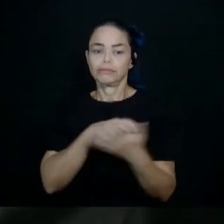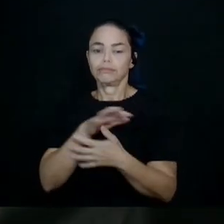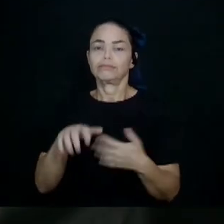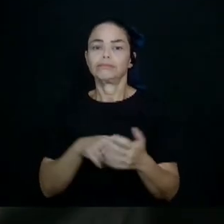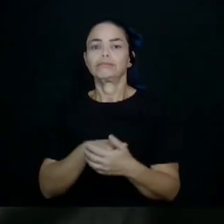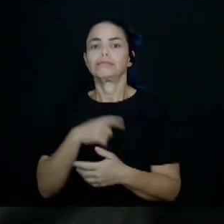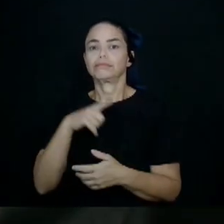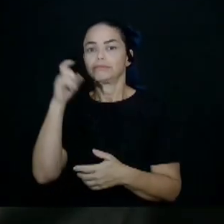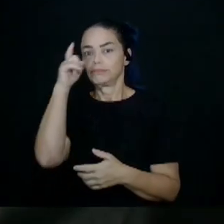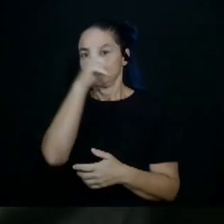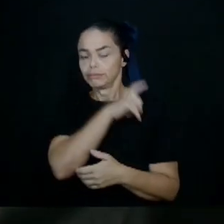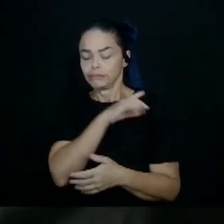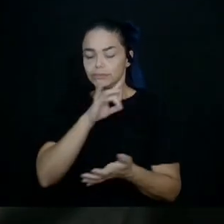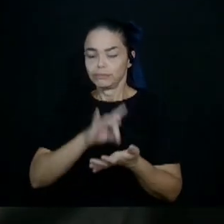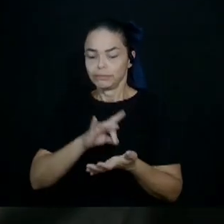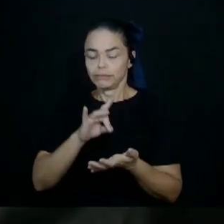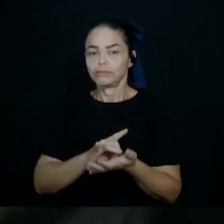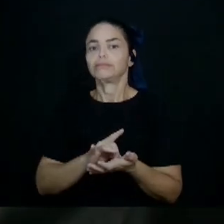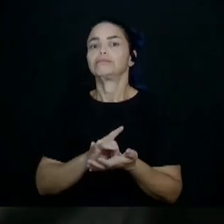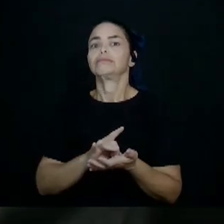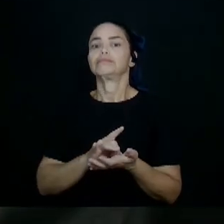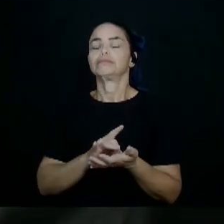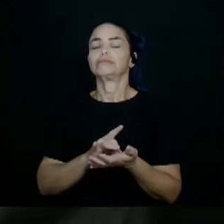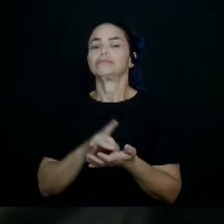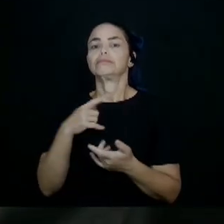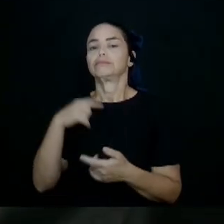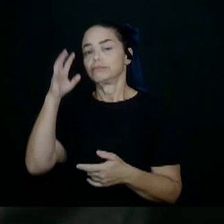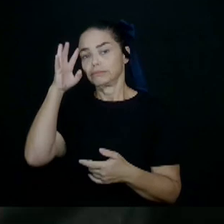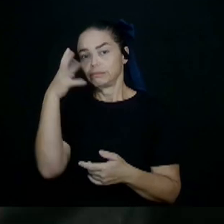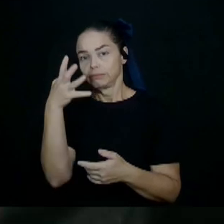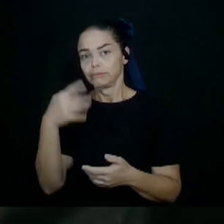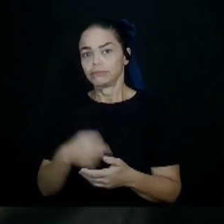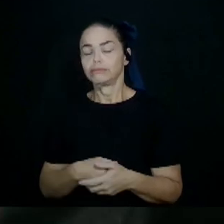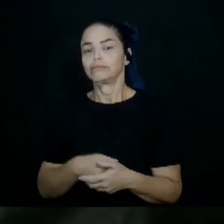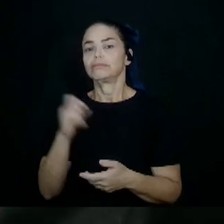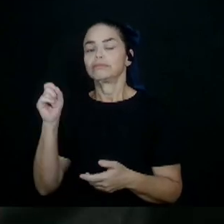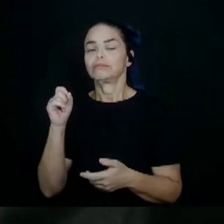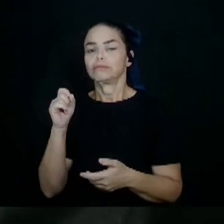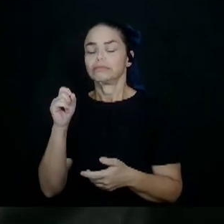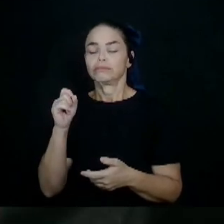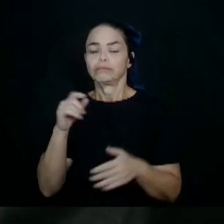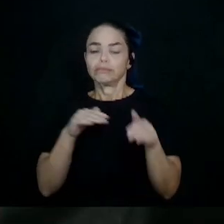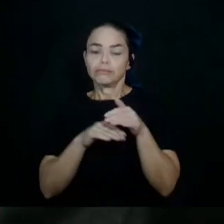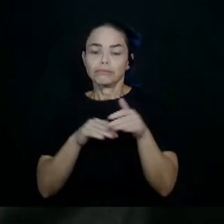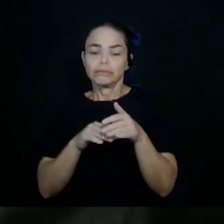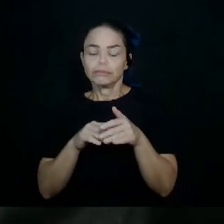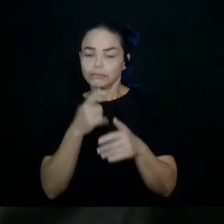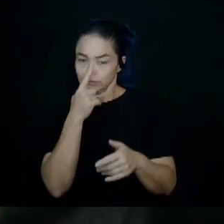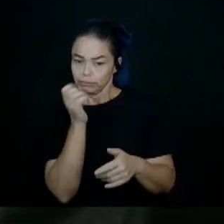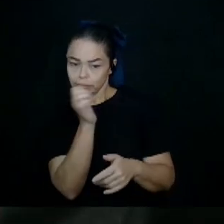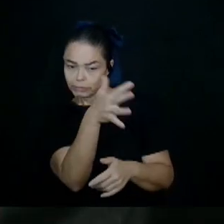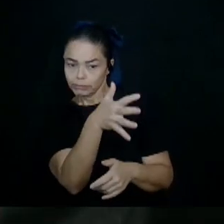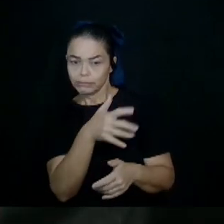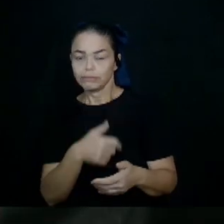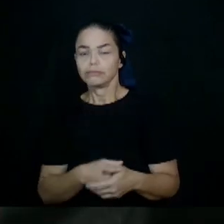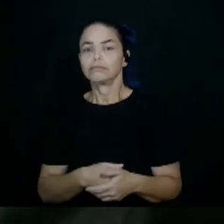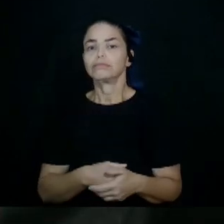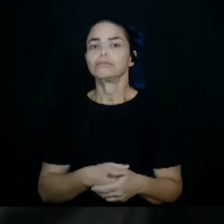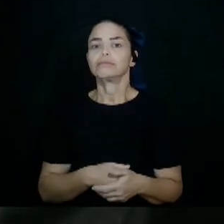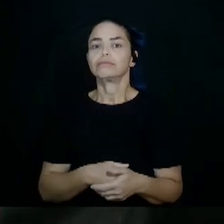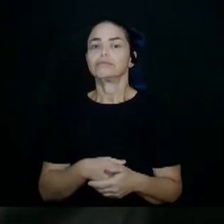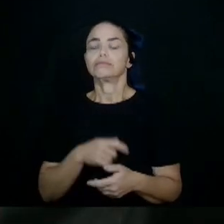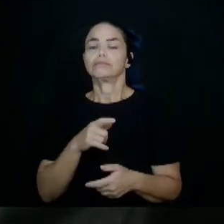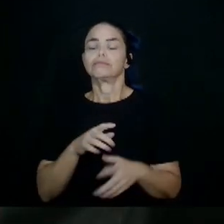dificuldade real em tomar decisões. O que guardar e o que descartar. E isso faz com que objetos